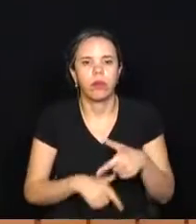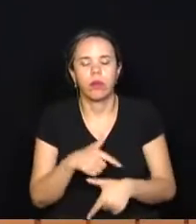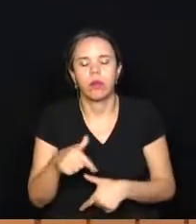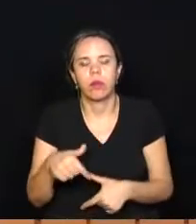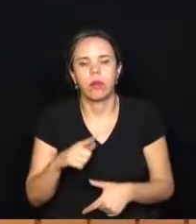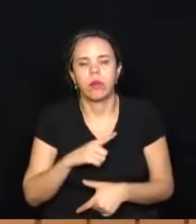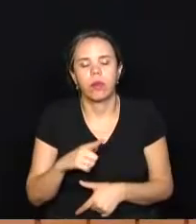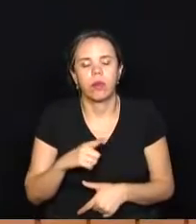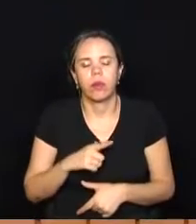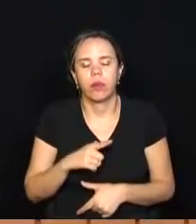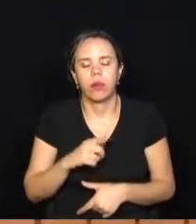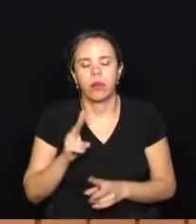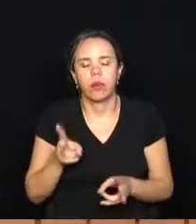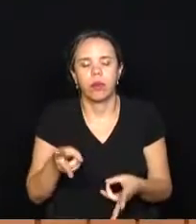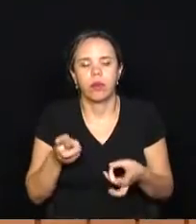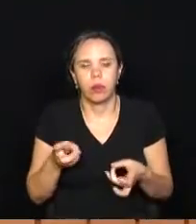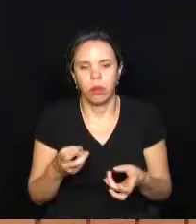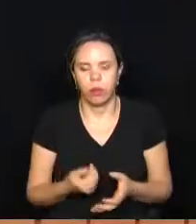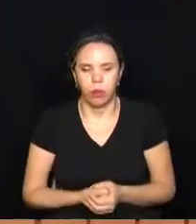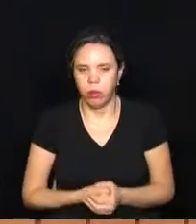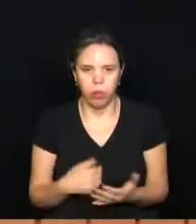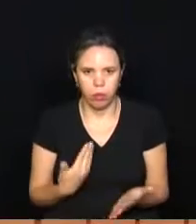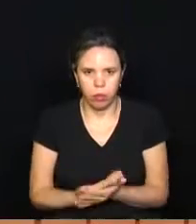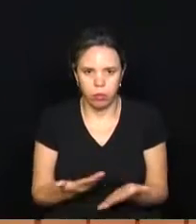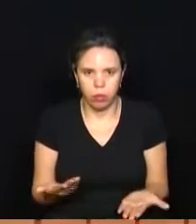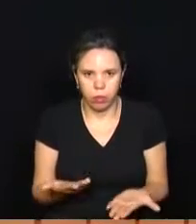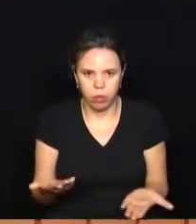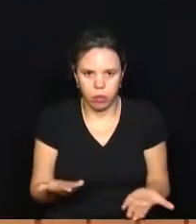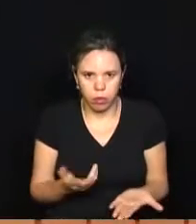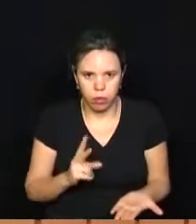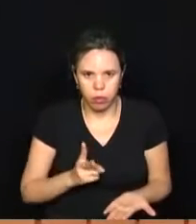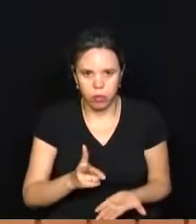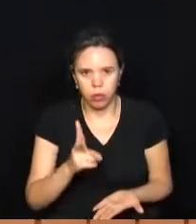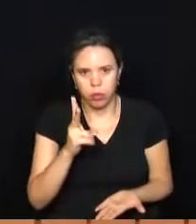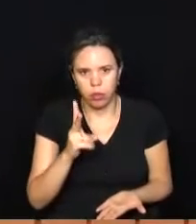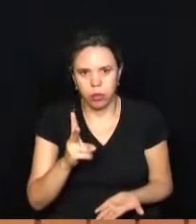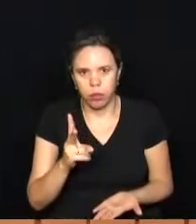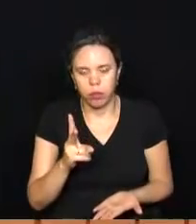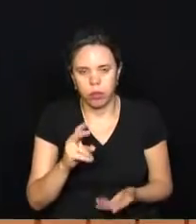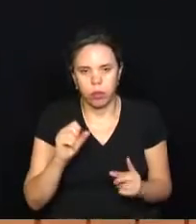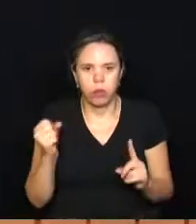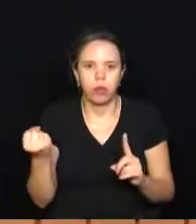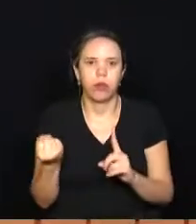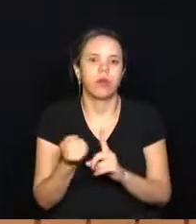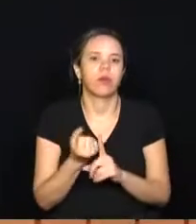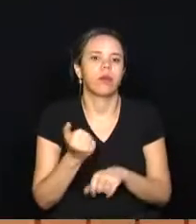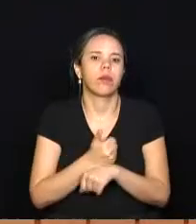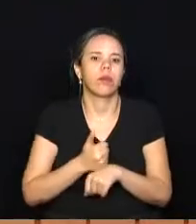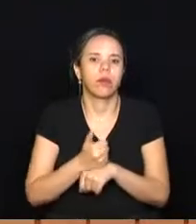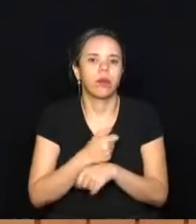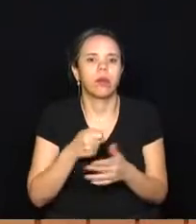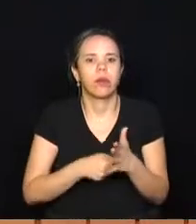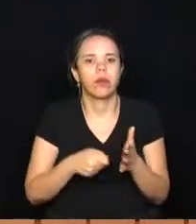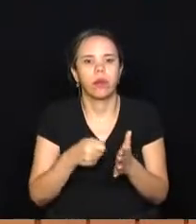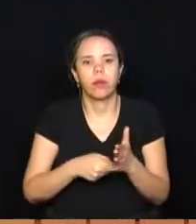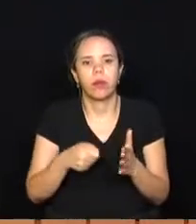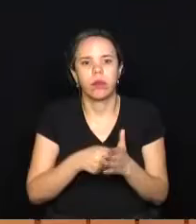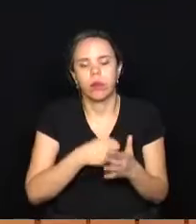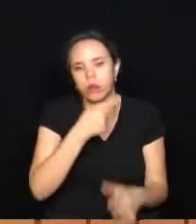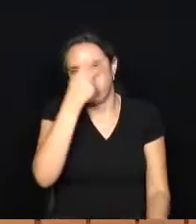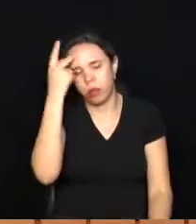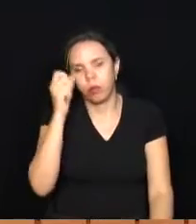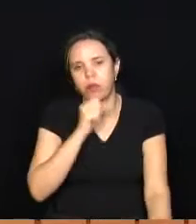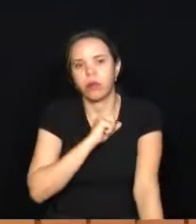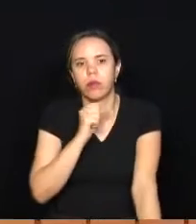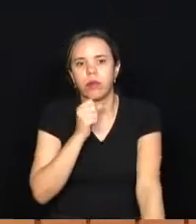eu tenho, que eu vejo, e que até hoje eu continuo sendo uma assistente social, luto pela causa do idoso